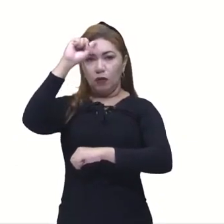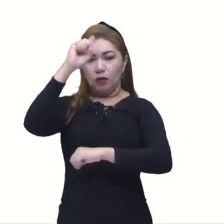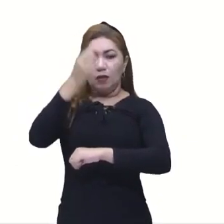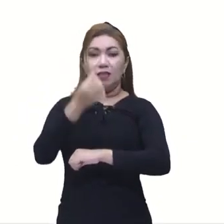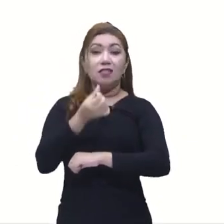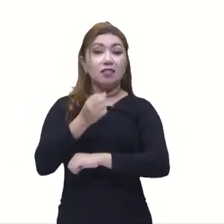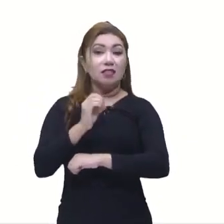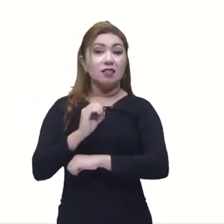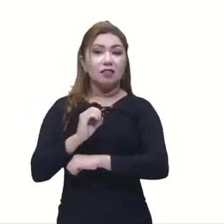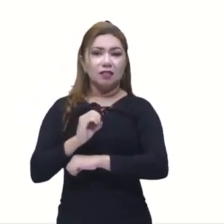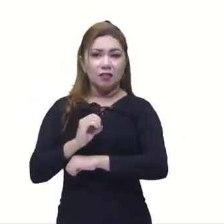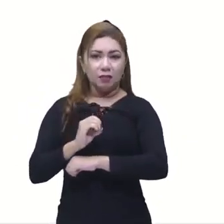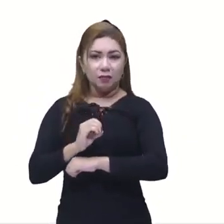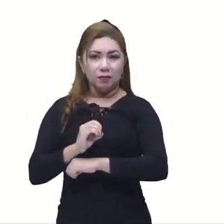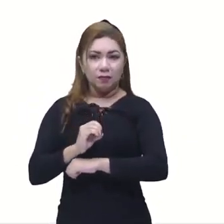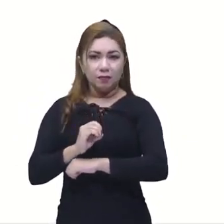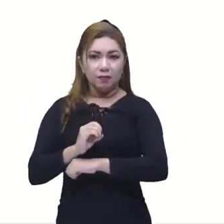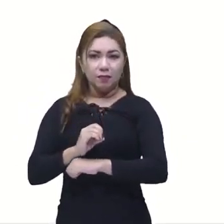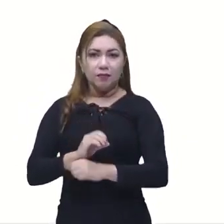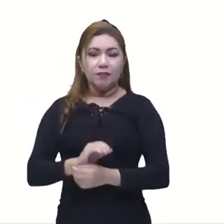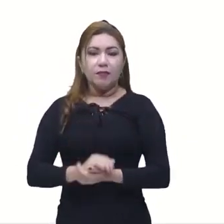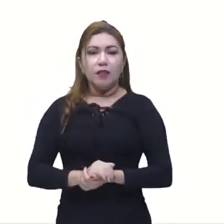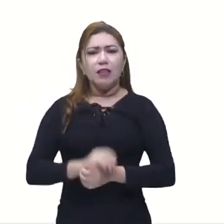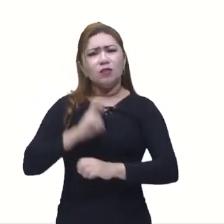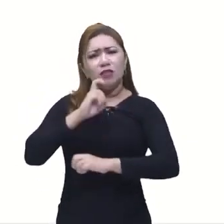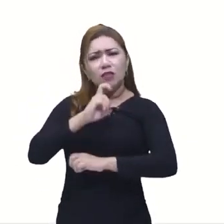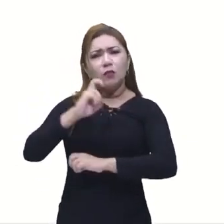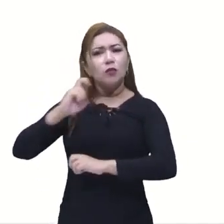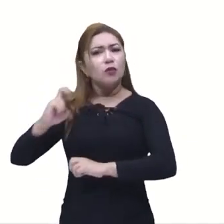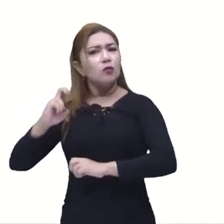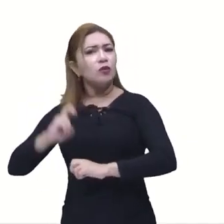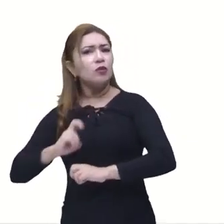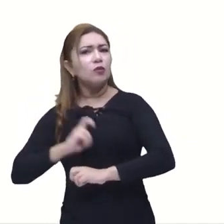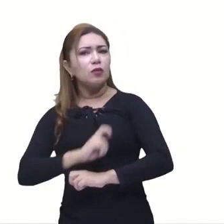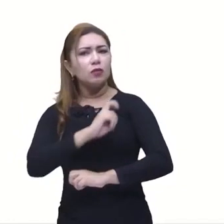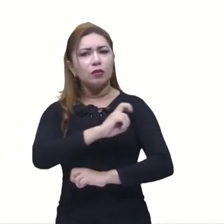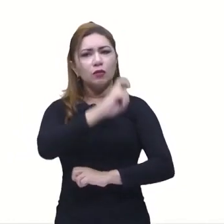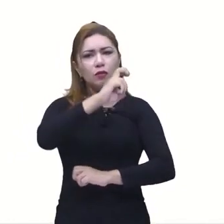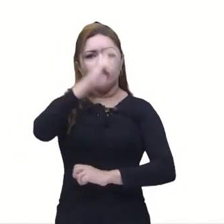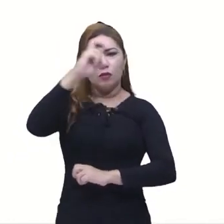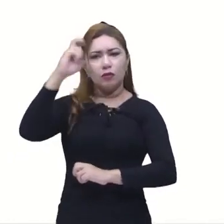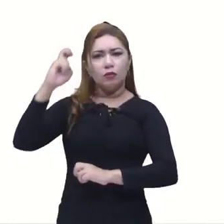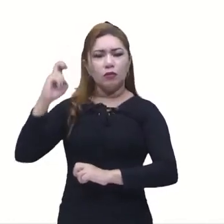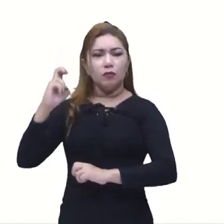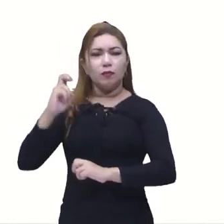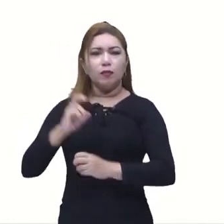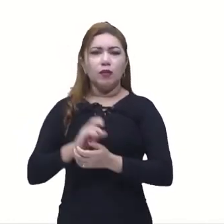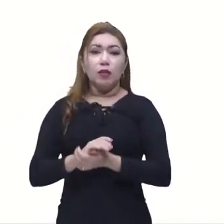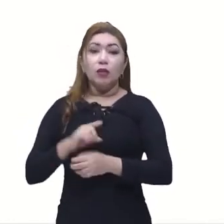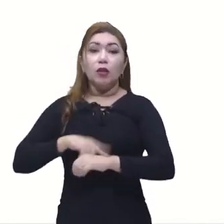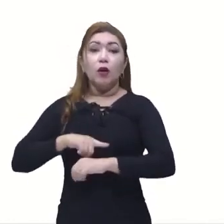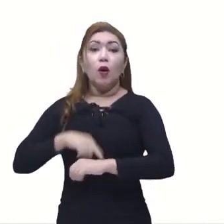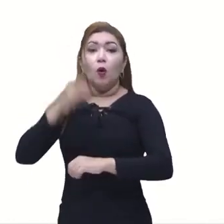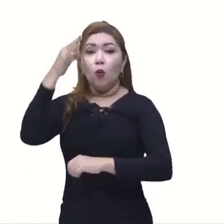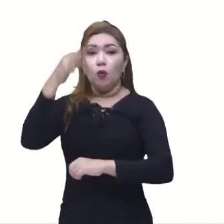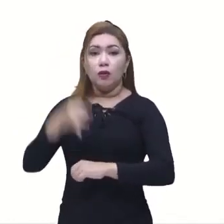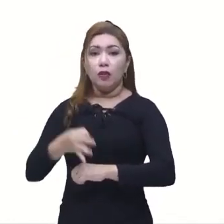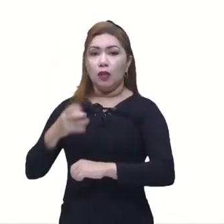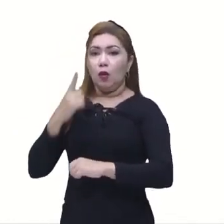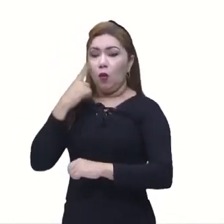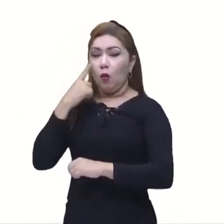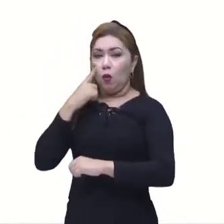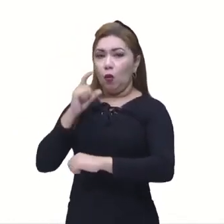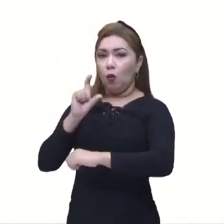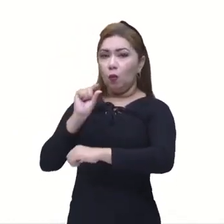minutos, tá certo? Então, sempre de 5 em 5. Então, nesse caso aqui, que horas esse relógio está marcando? Então, o ponteiro maior está